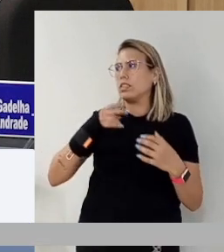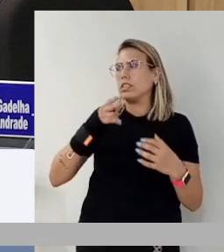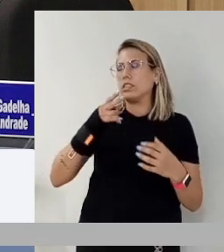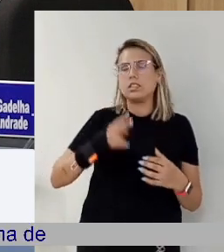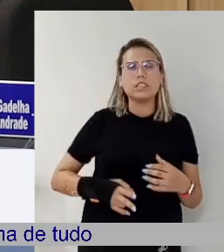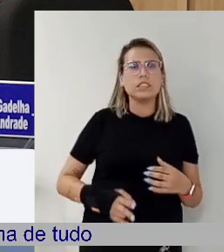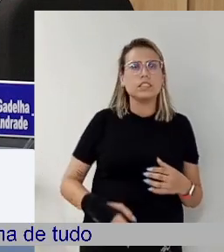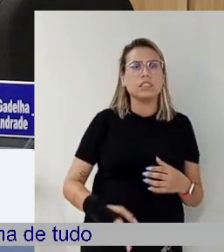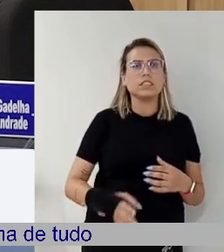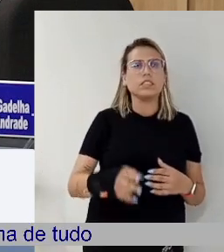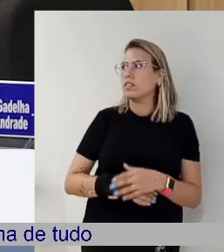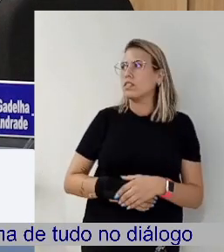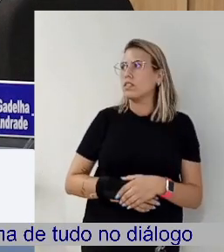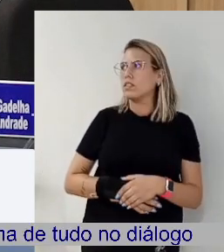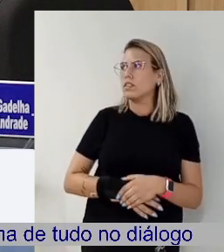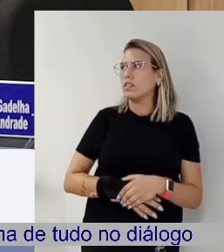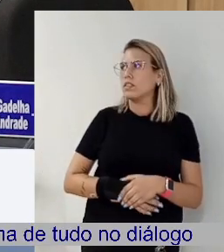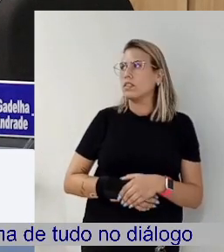no